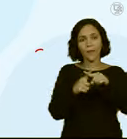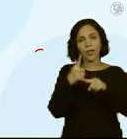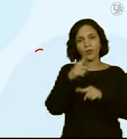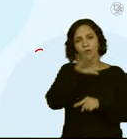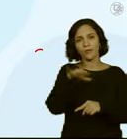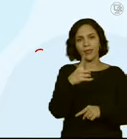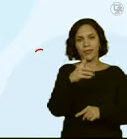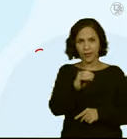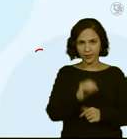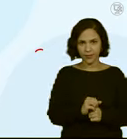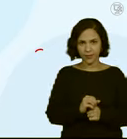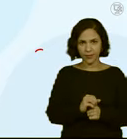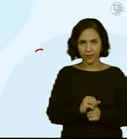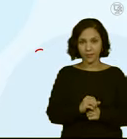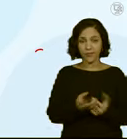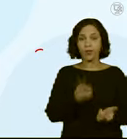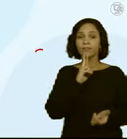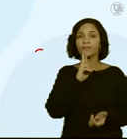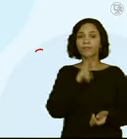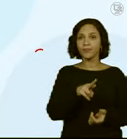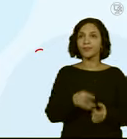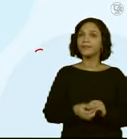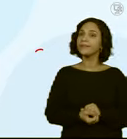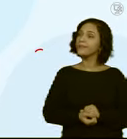então a gente vai ter